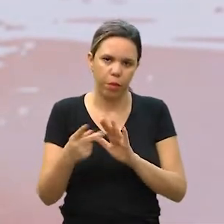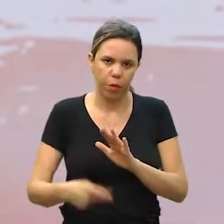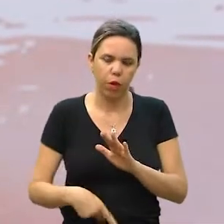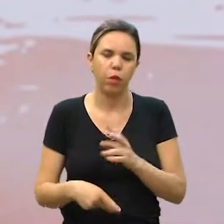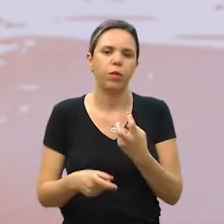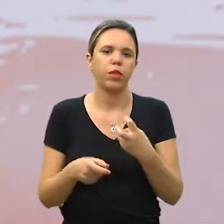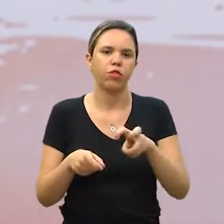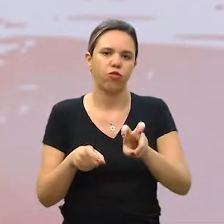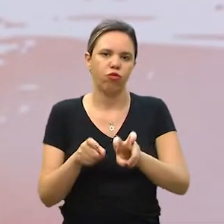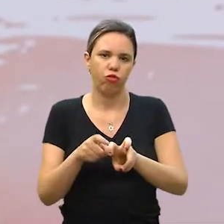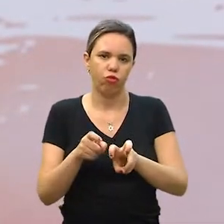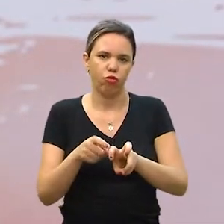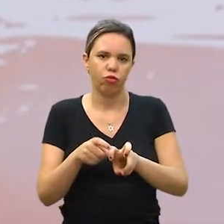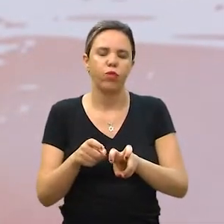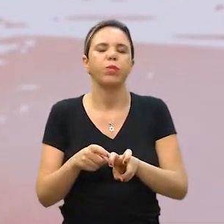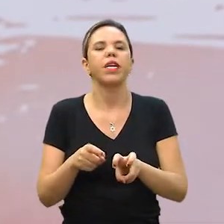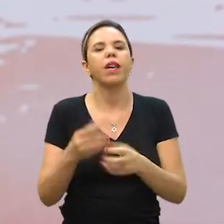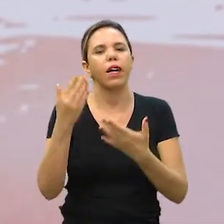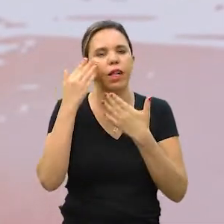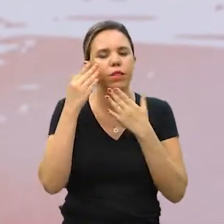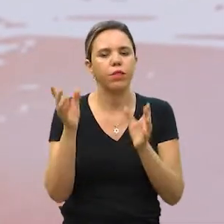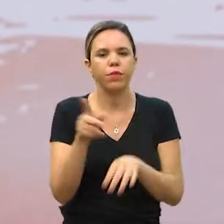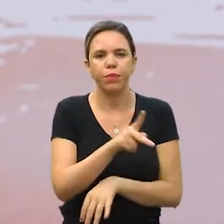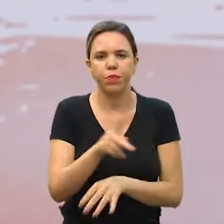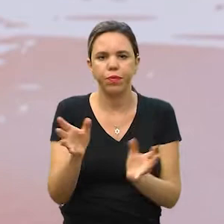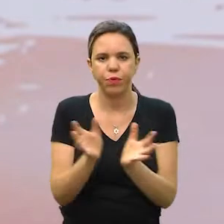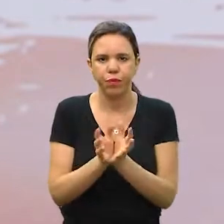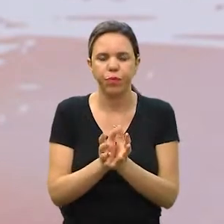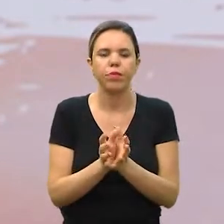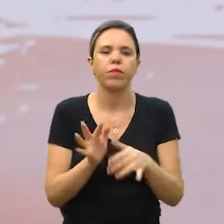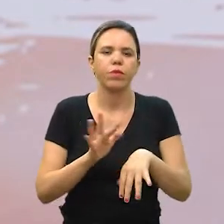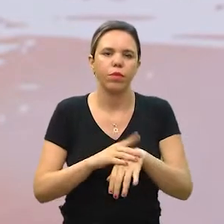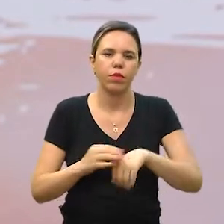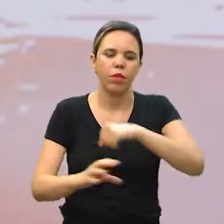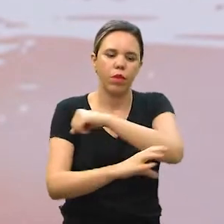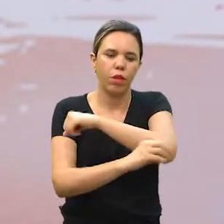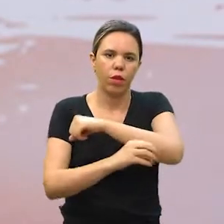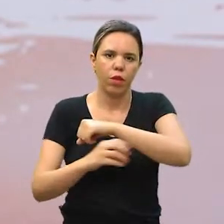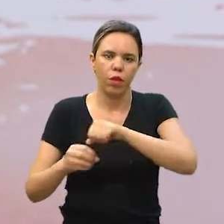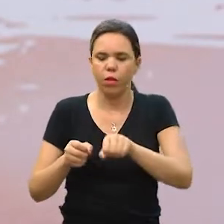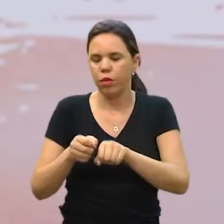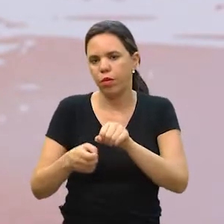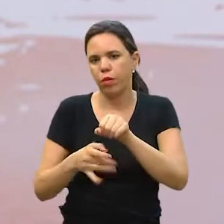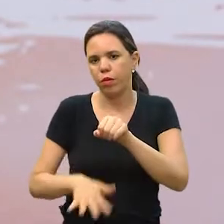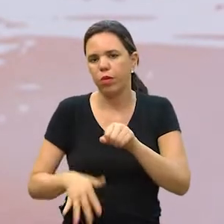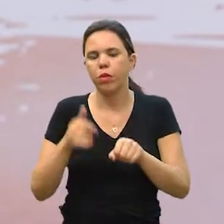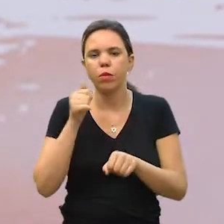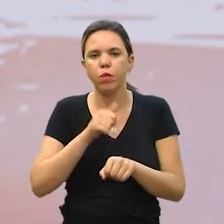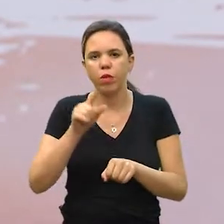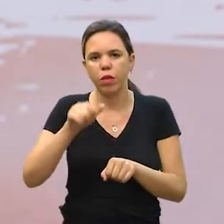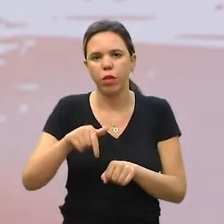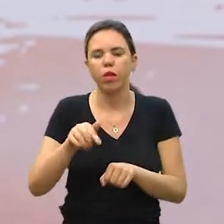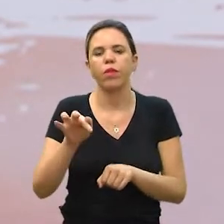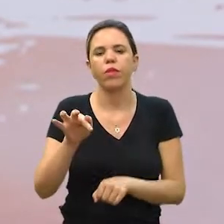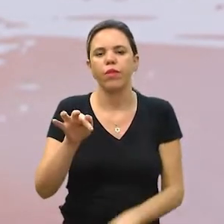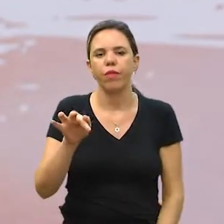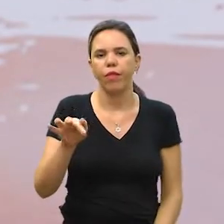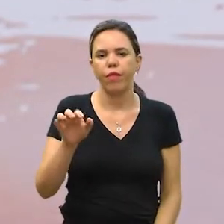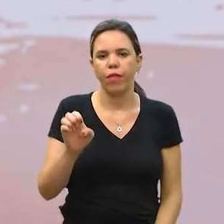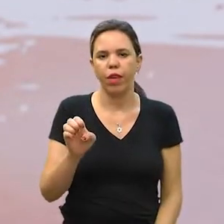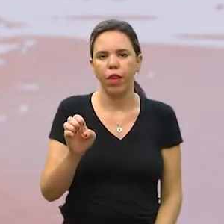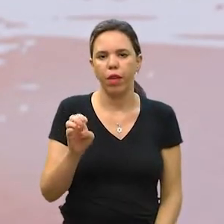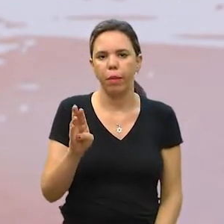só, presidente da Comissão Nacional de Tromboembolismo e Hemorragia na Mulher da FEBRASGO, que é a